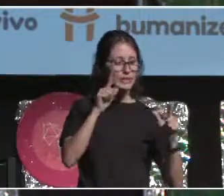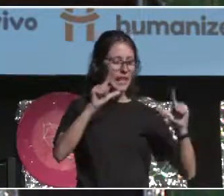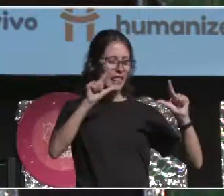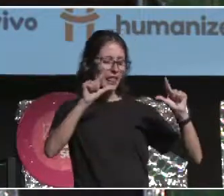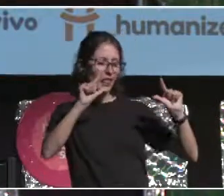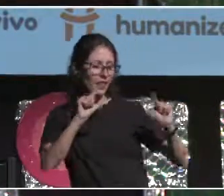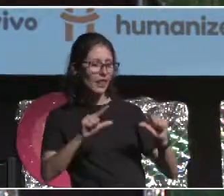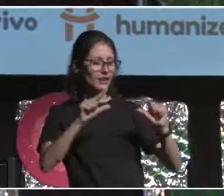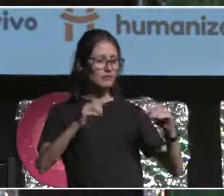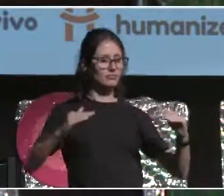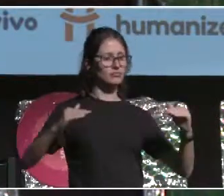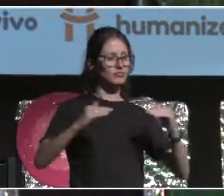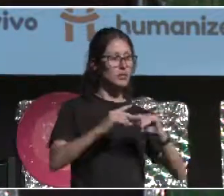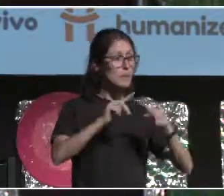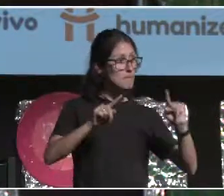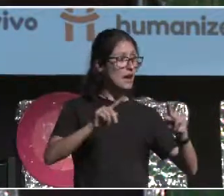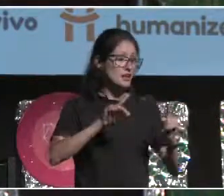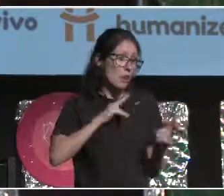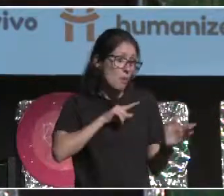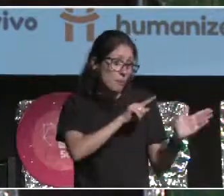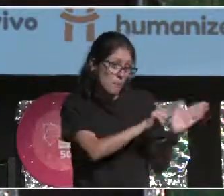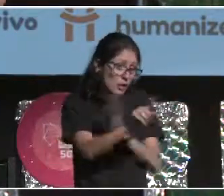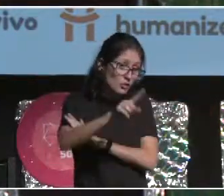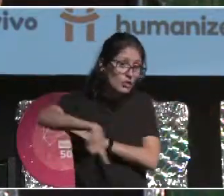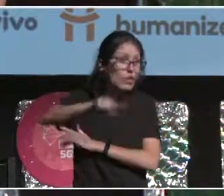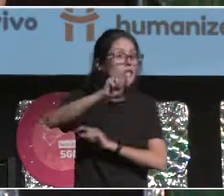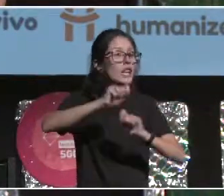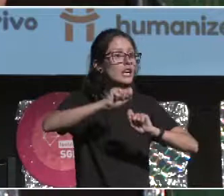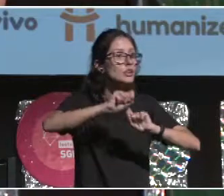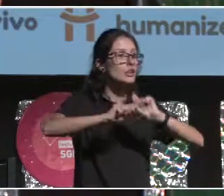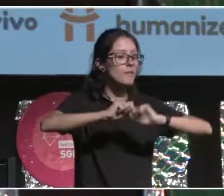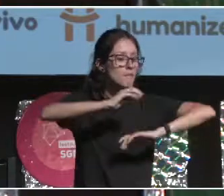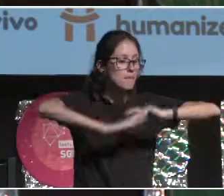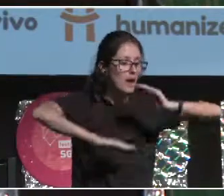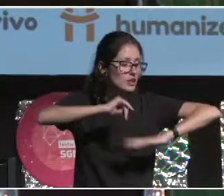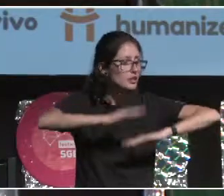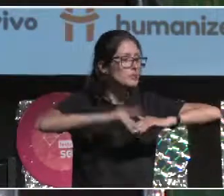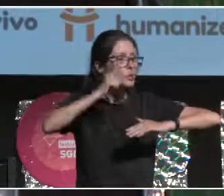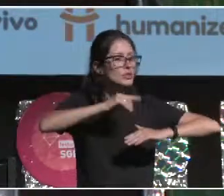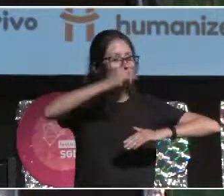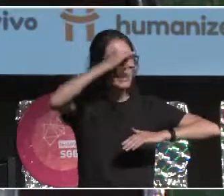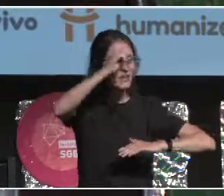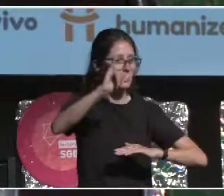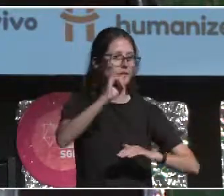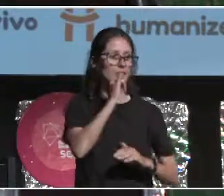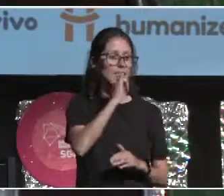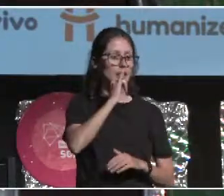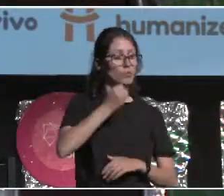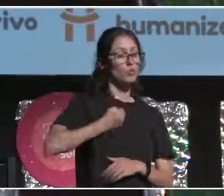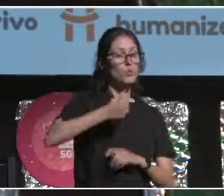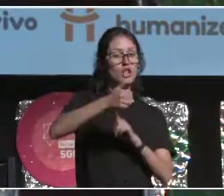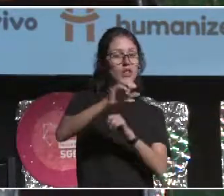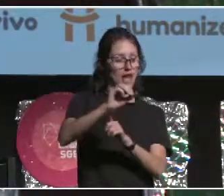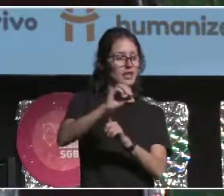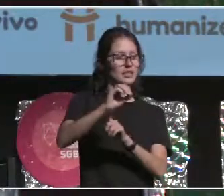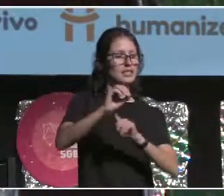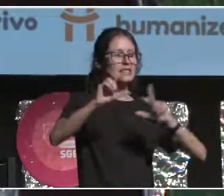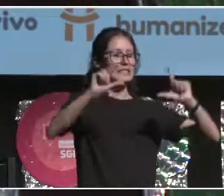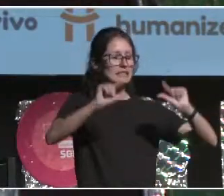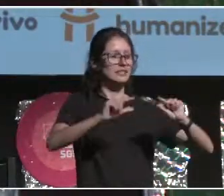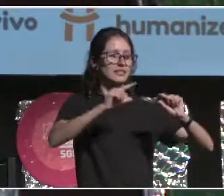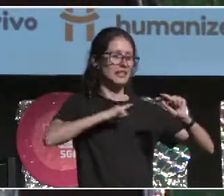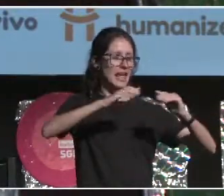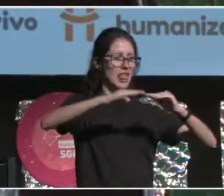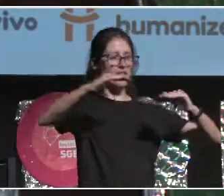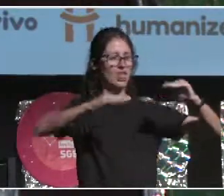o que você está fazendo para isso? Então, se você pegar o Objetivo de Desenvolvimento Sustentável número 10, que é a redução de desigualdade, e você olhar a